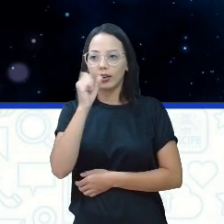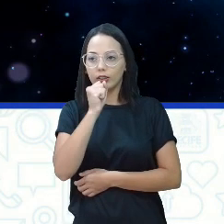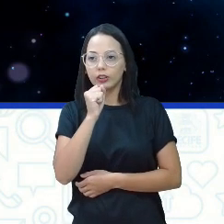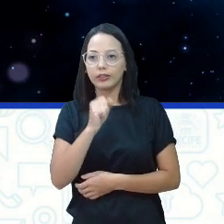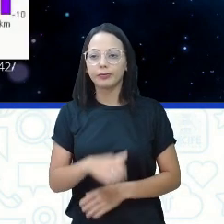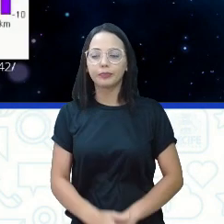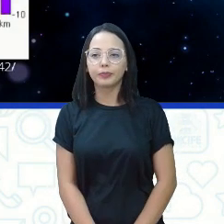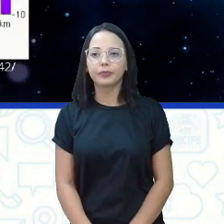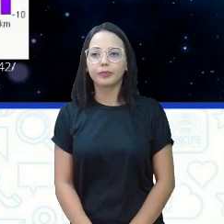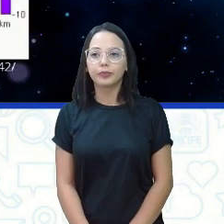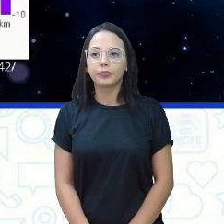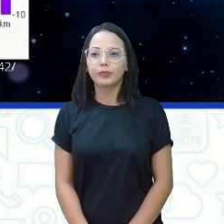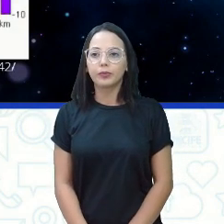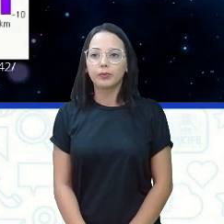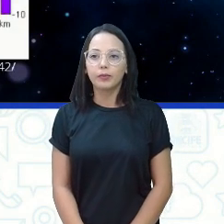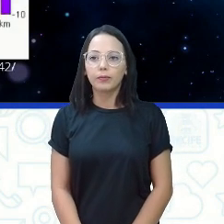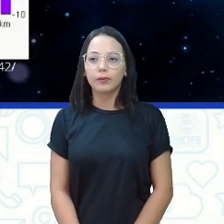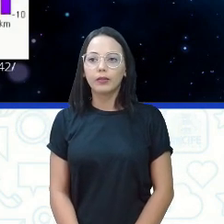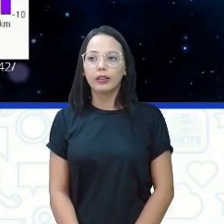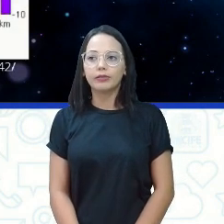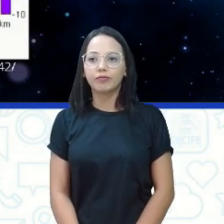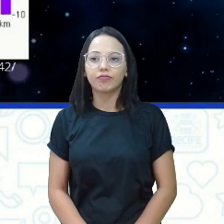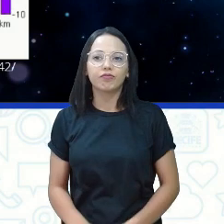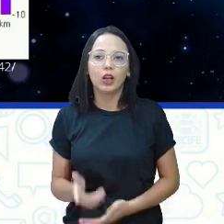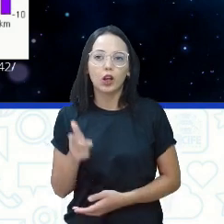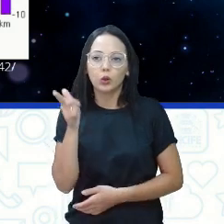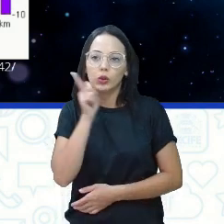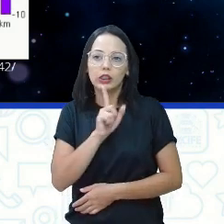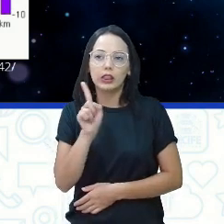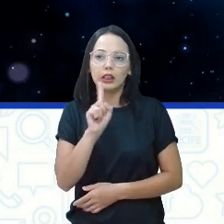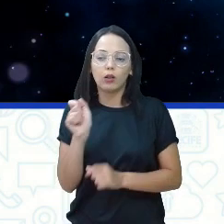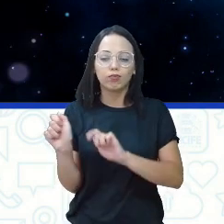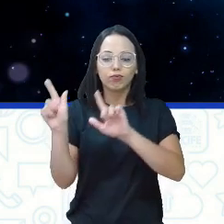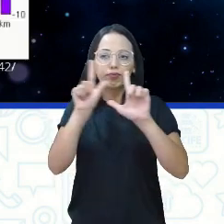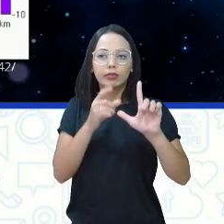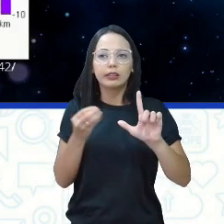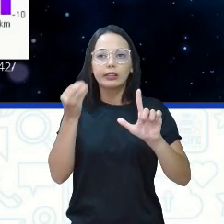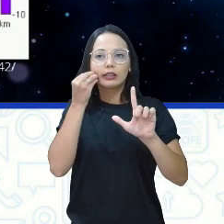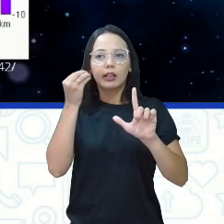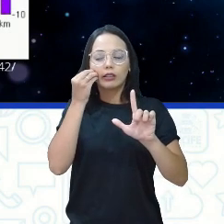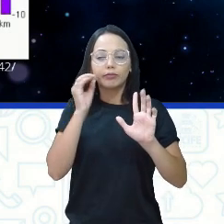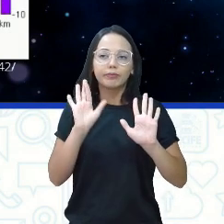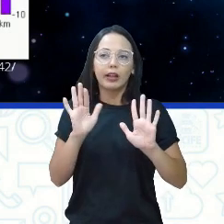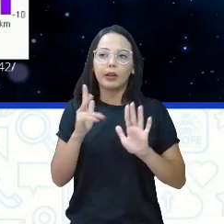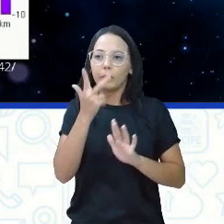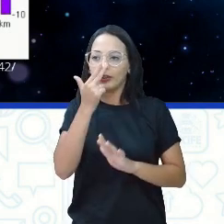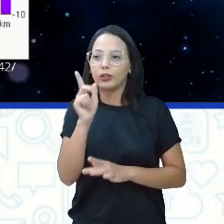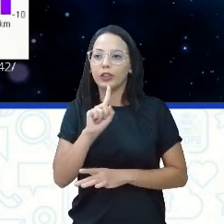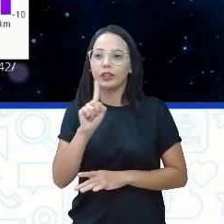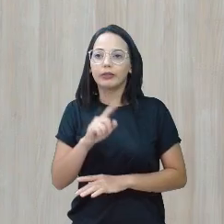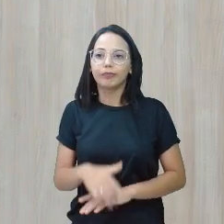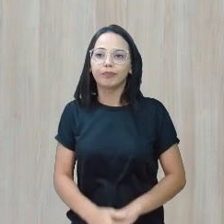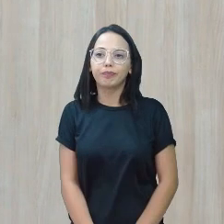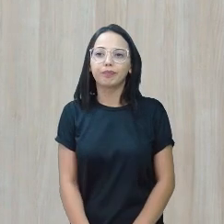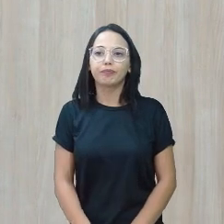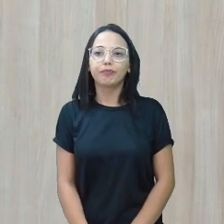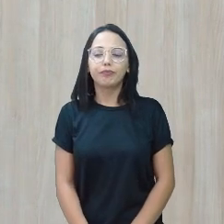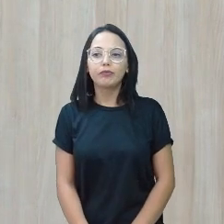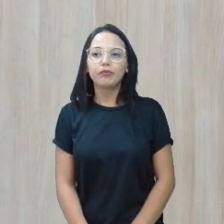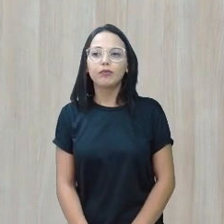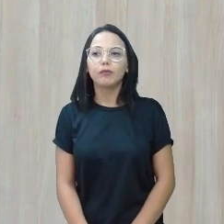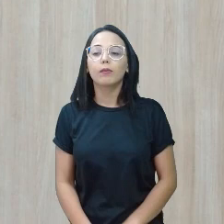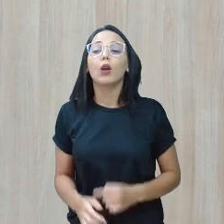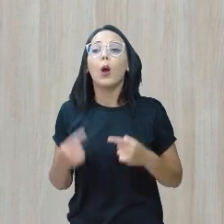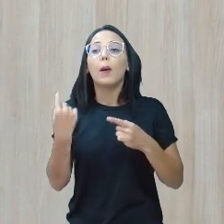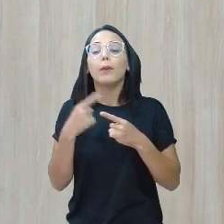de novo. E aí, acho que não, né? Não reproduz de novo. E que aí a gente conseguiria